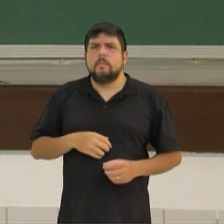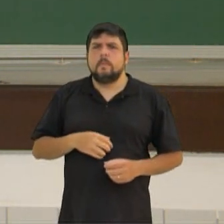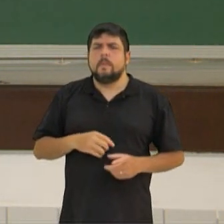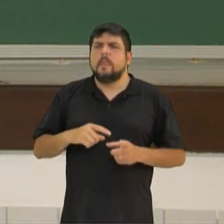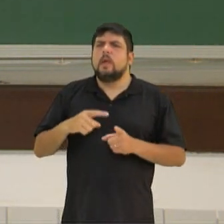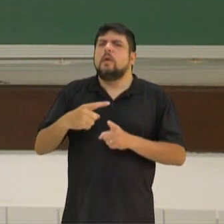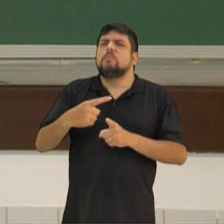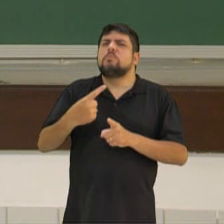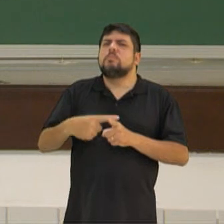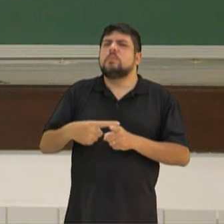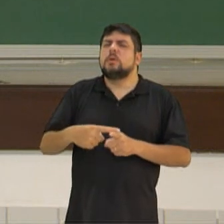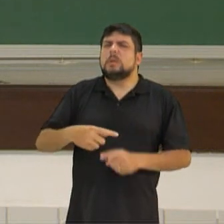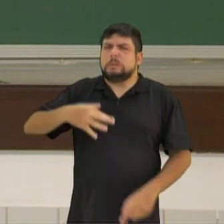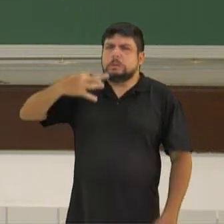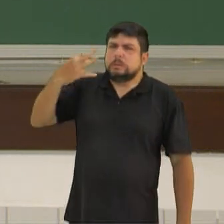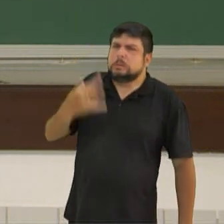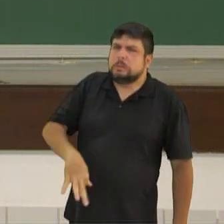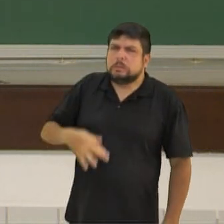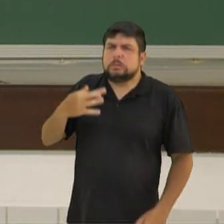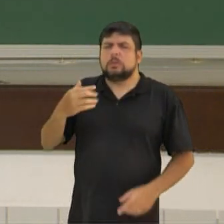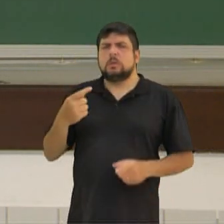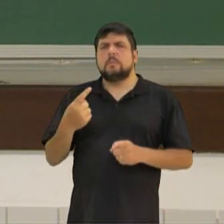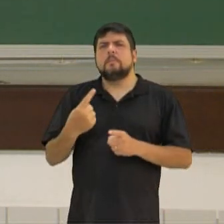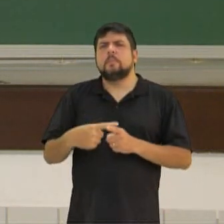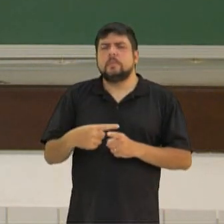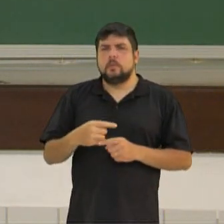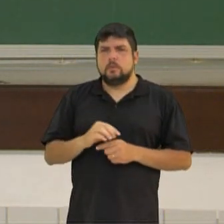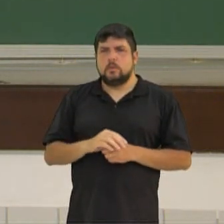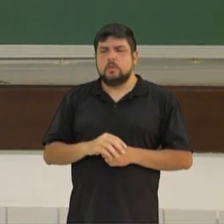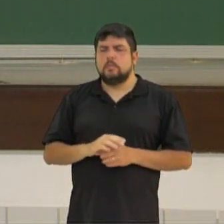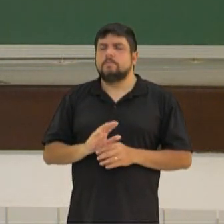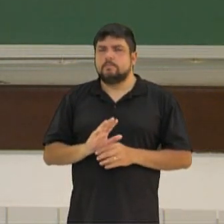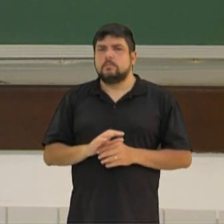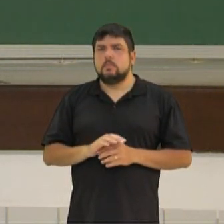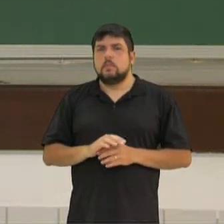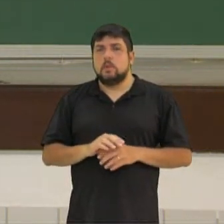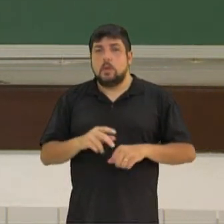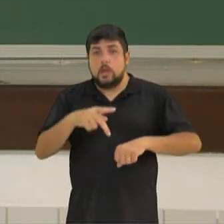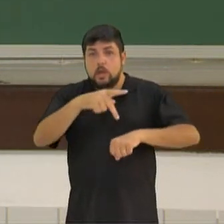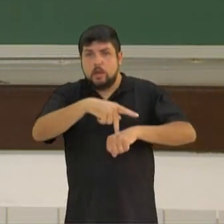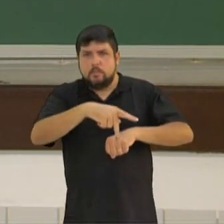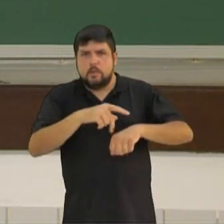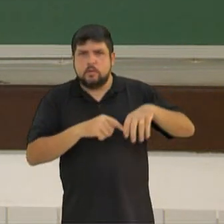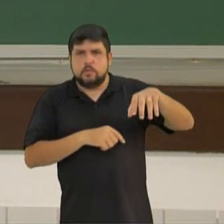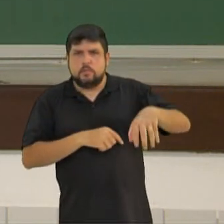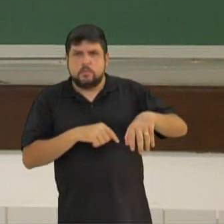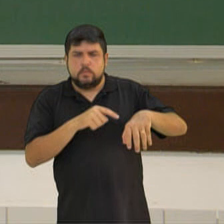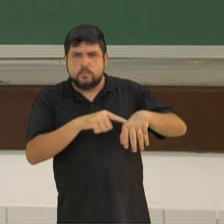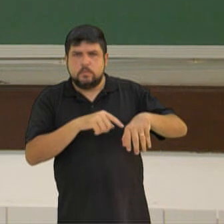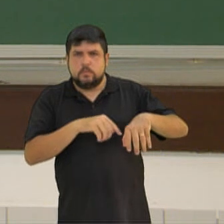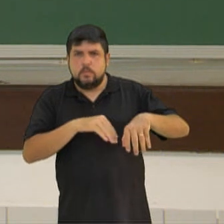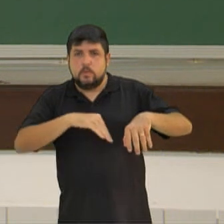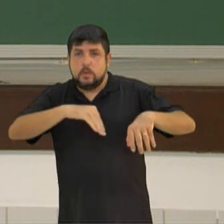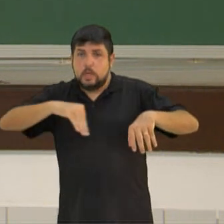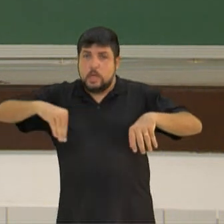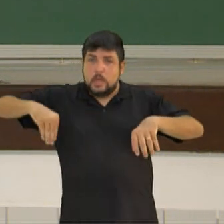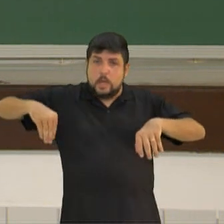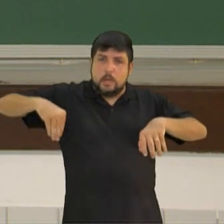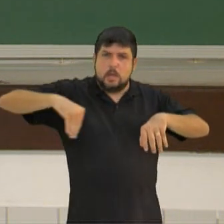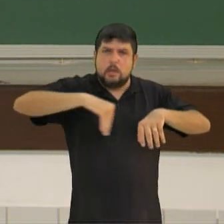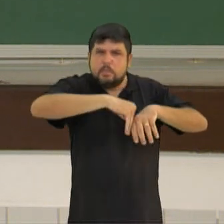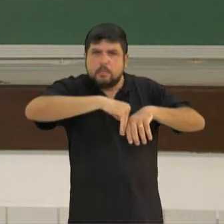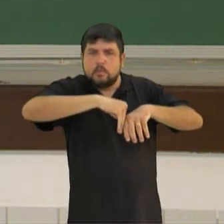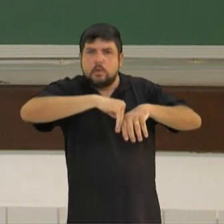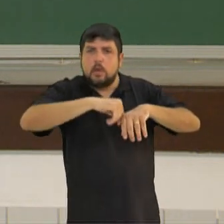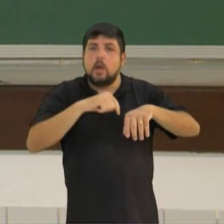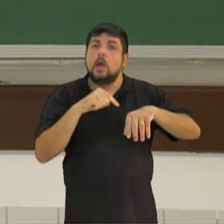que até muitas vezes sangra? Você chutou a pedra. A mesma força que você colocou na pedra, a